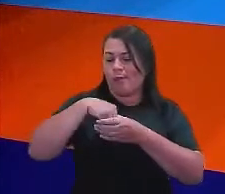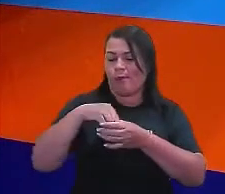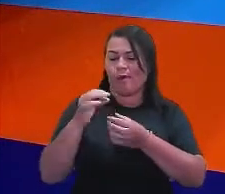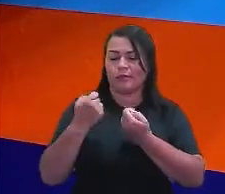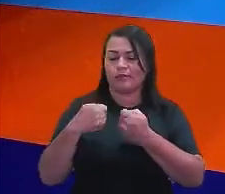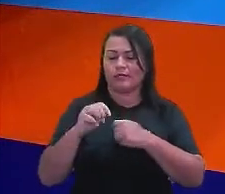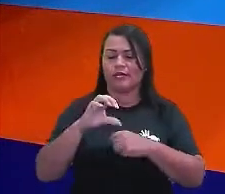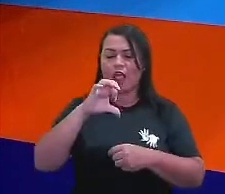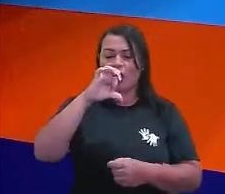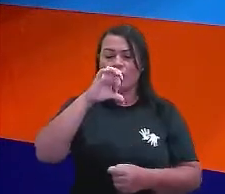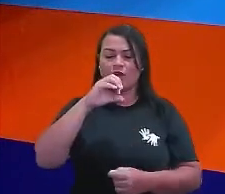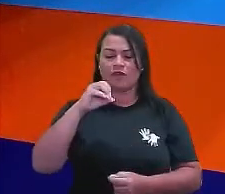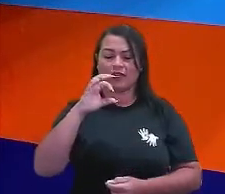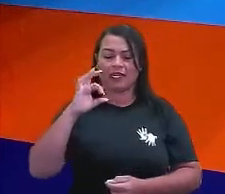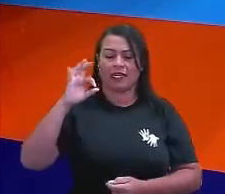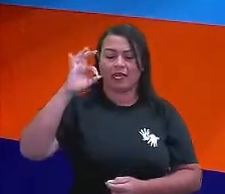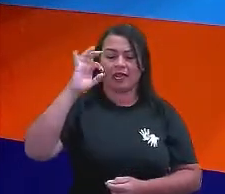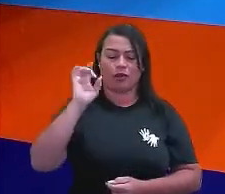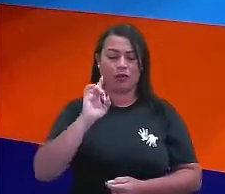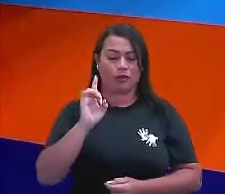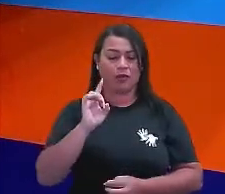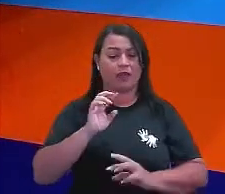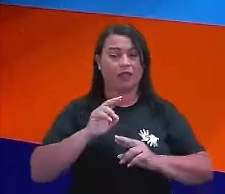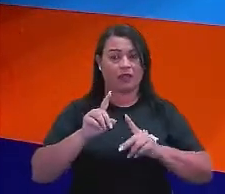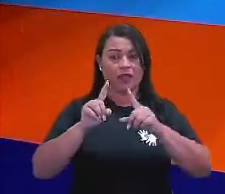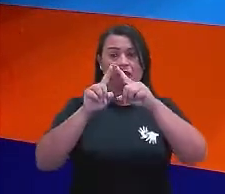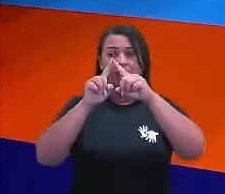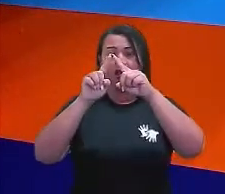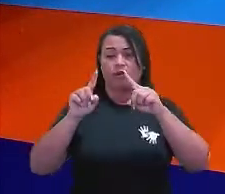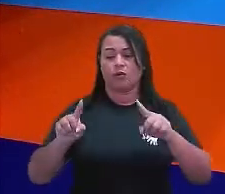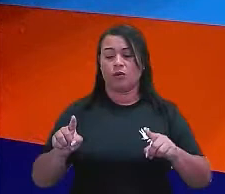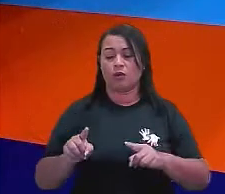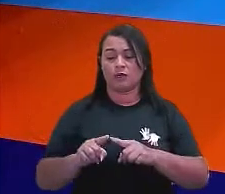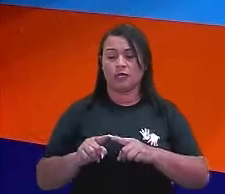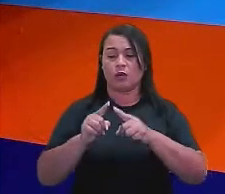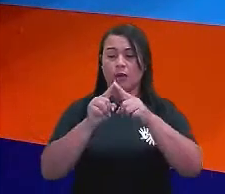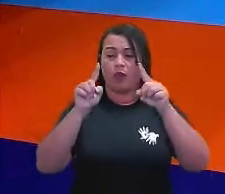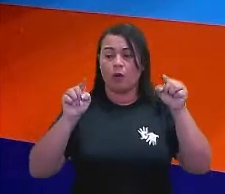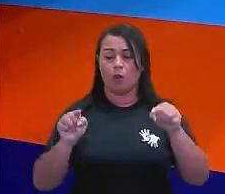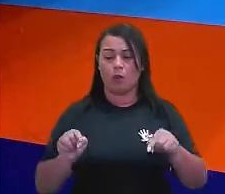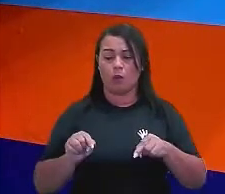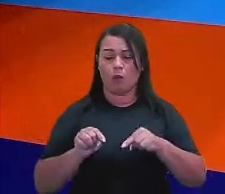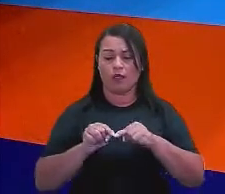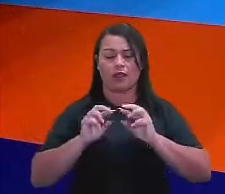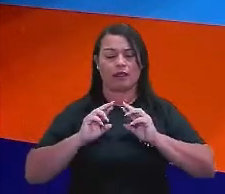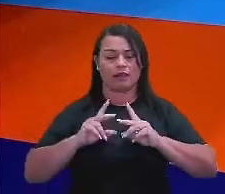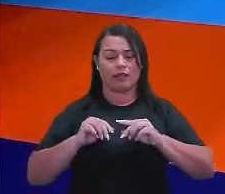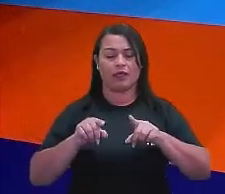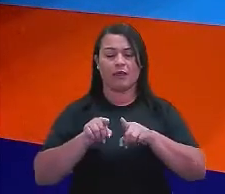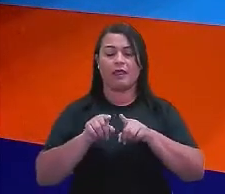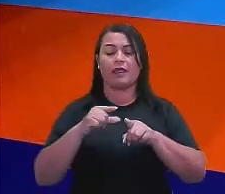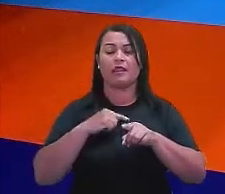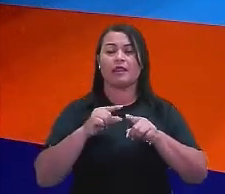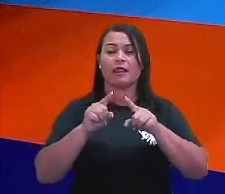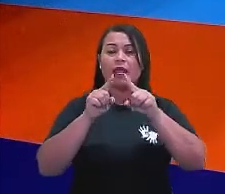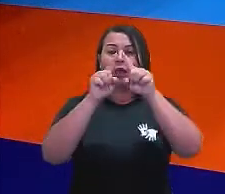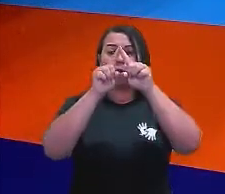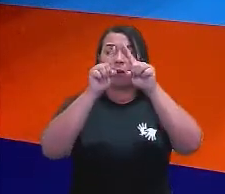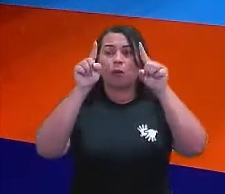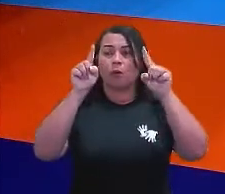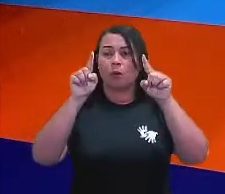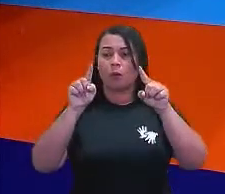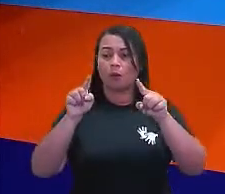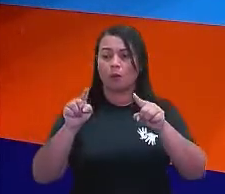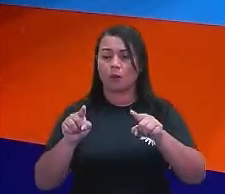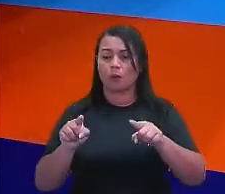90 graus, tá? Essa é a diferença do losango para o quadrado, tá? E o trapézio é uma figura